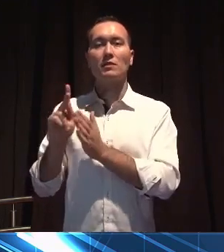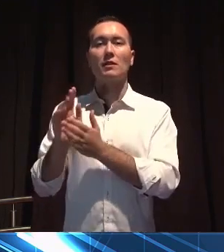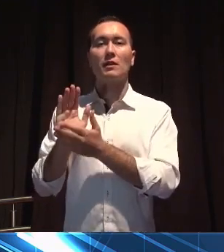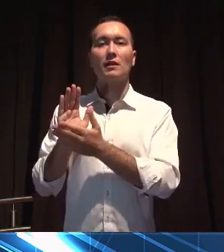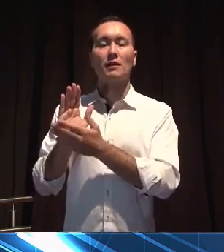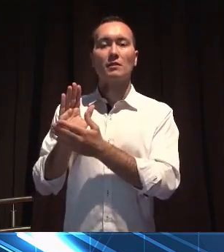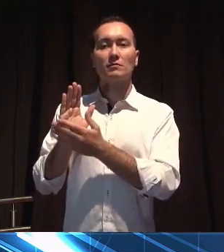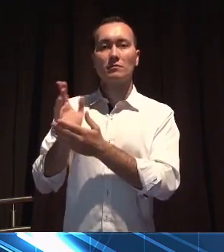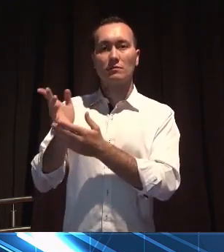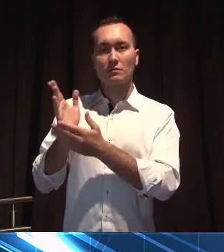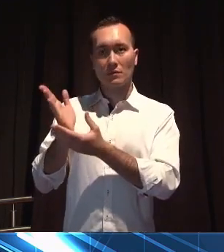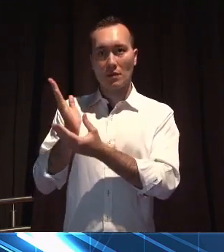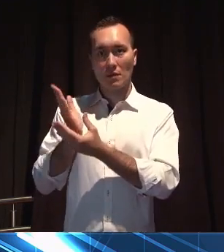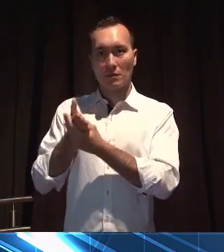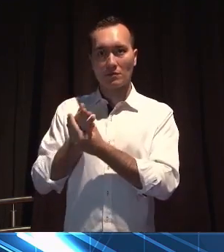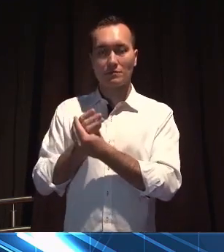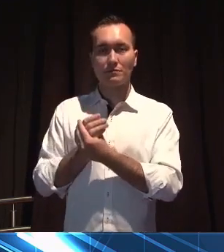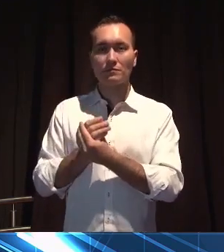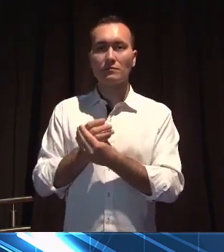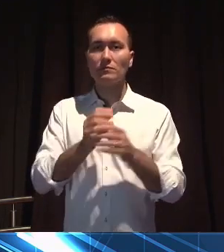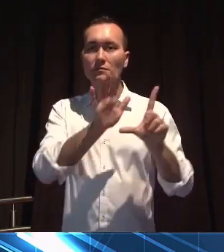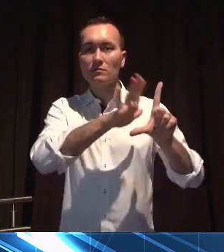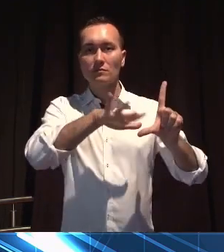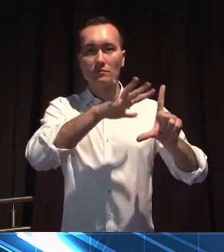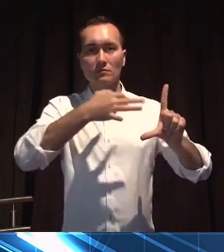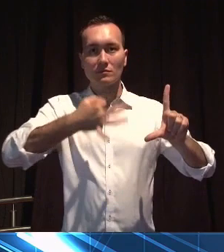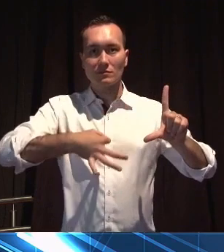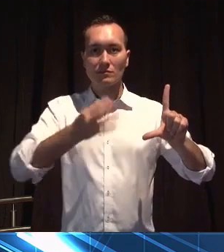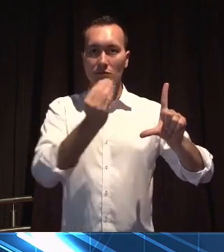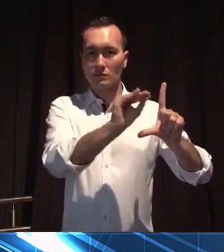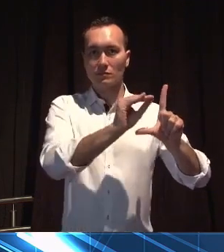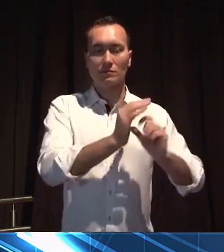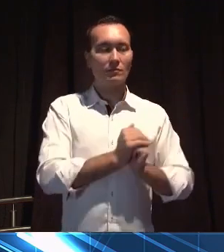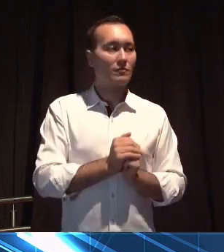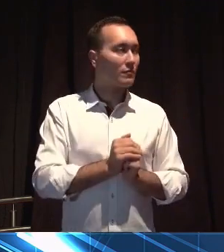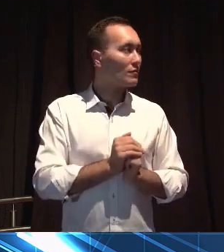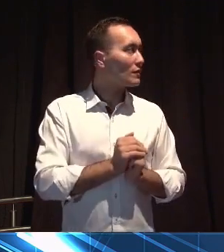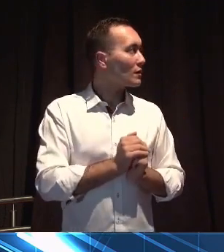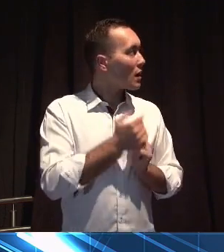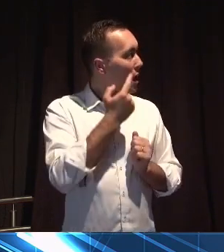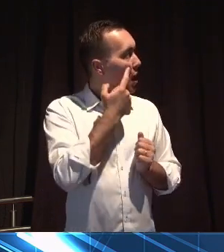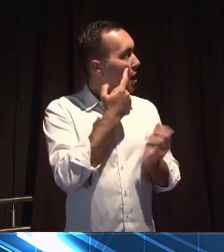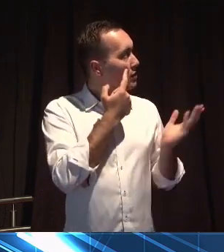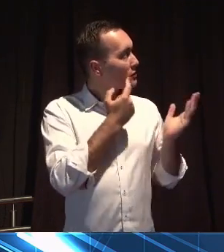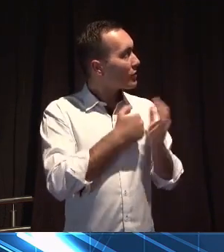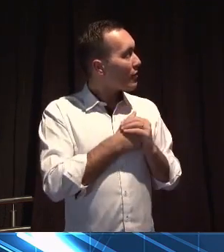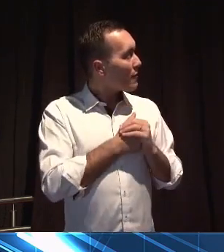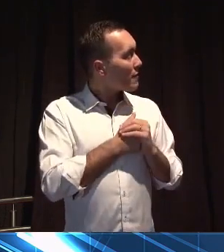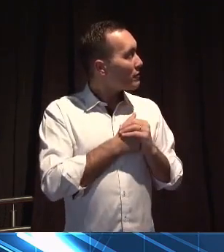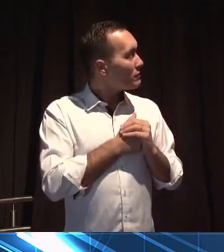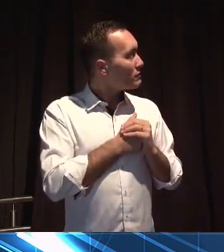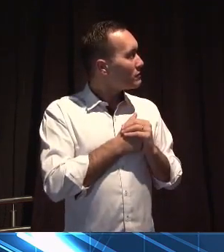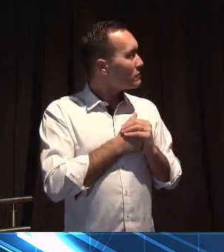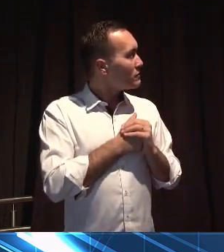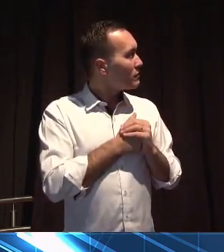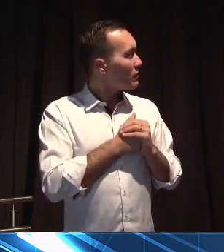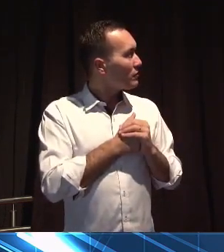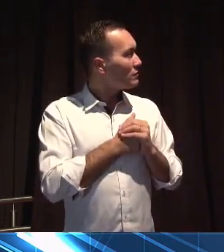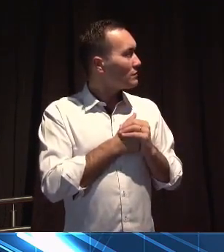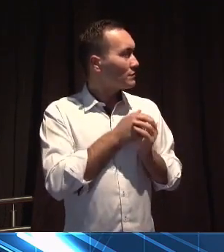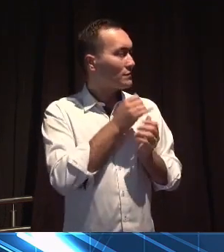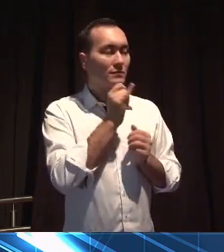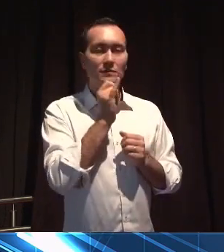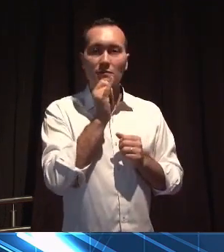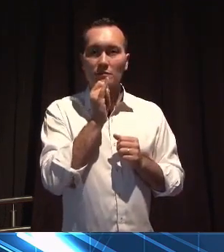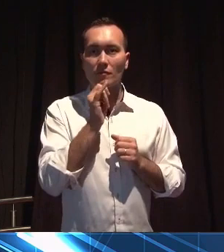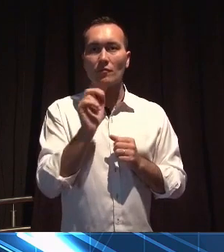você tem que colocar dentro desse arquivo o nome da implementação é o Folic name que a gente diz o Java que é tipo o nome do pacote